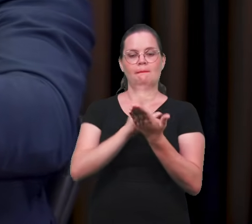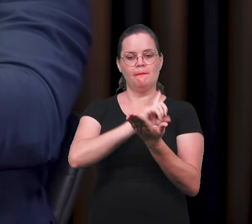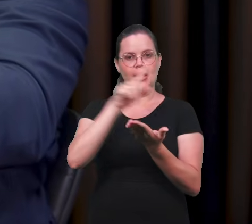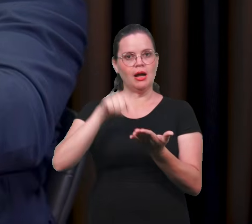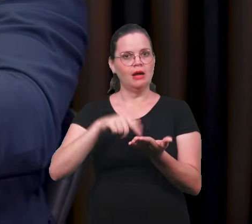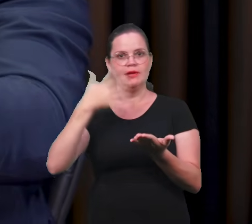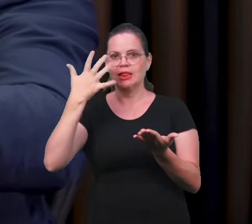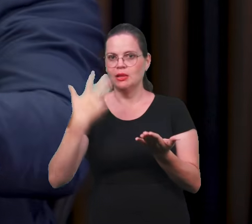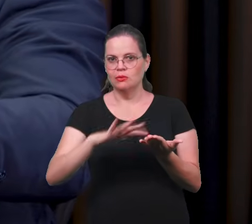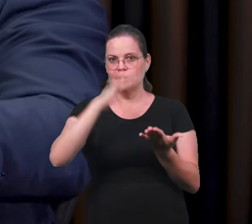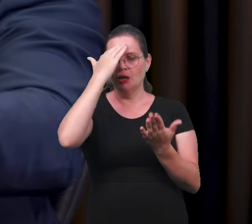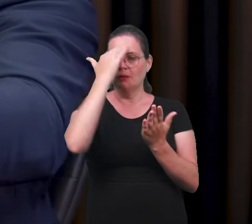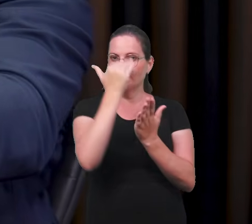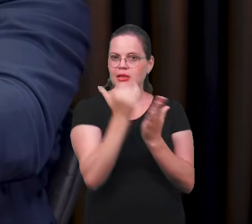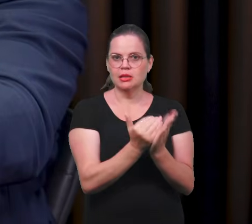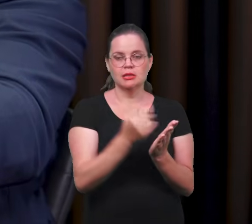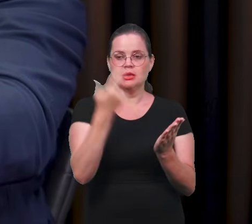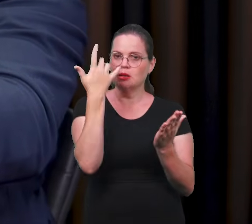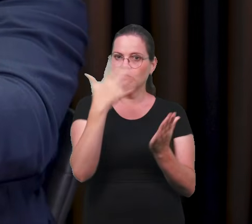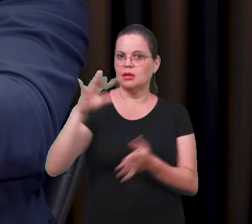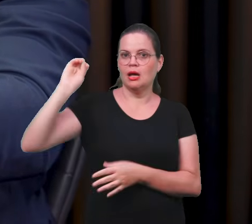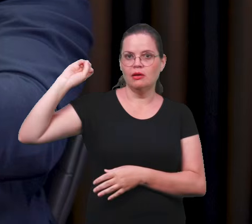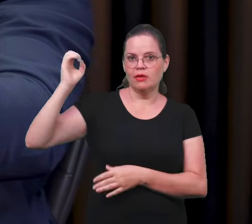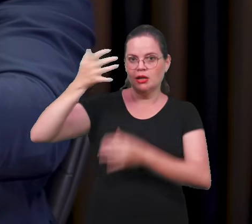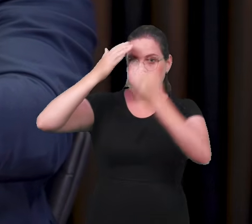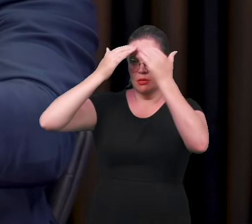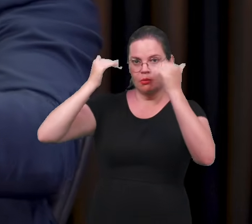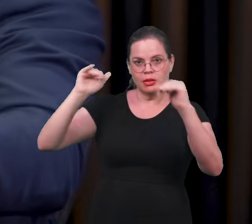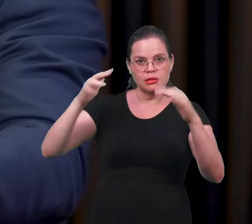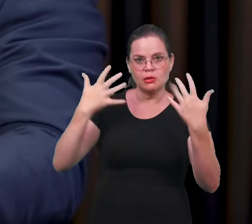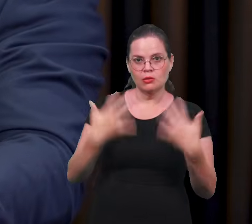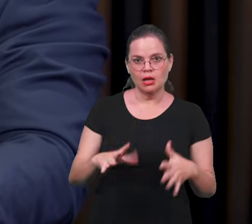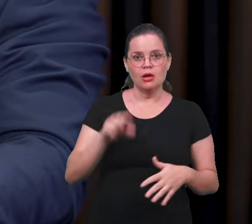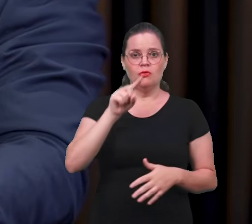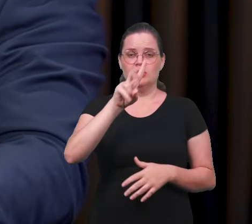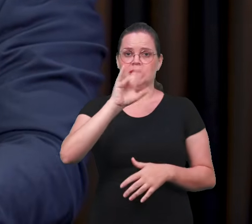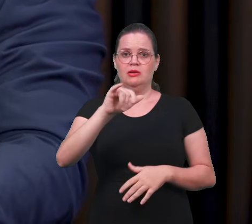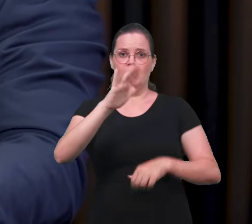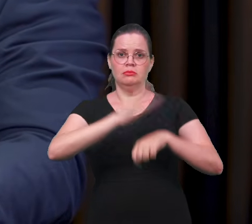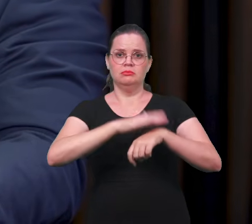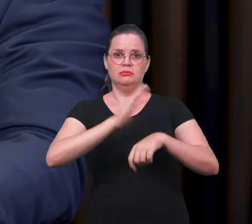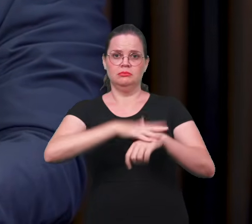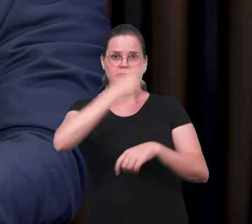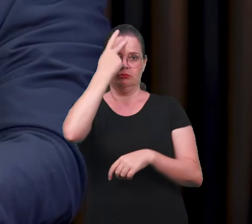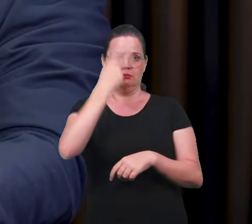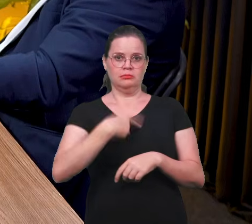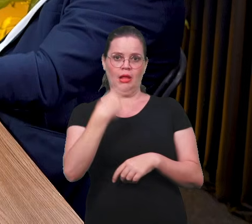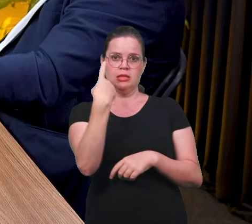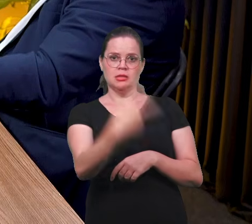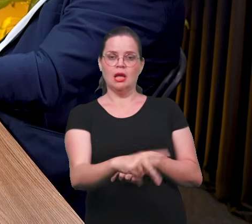da direção, da revelação, ele vai fazer aquilo que está na natureza dele.